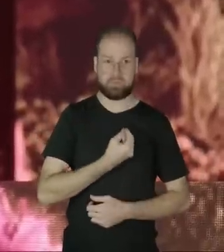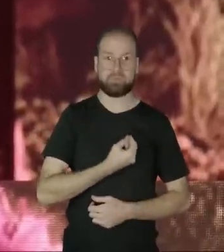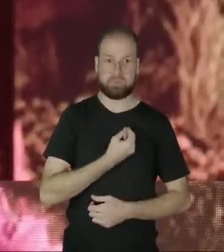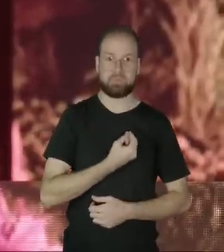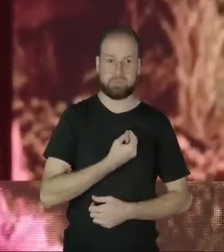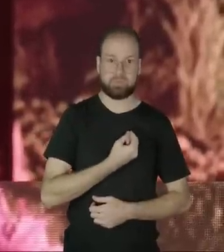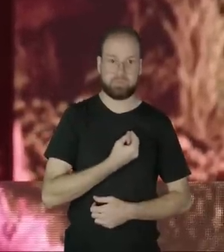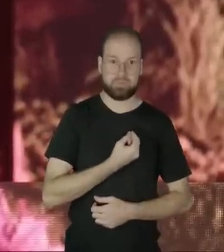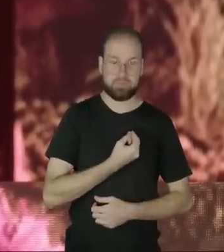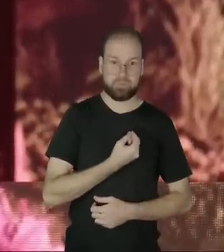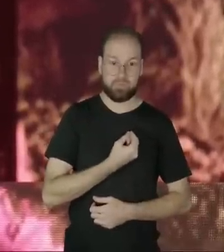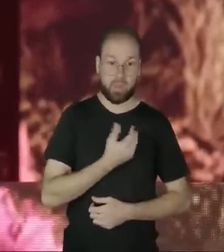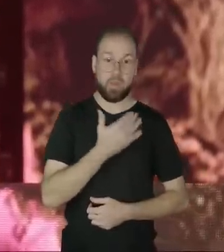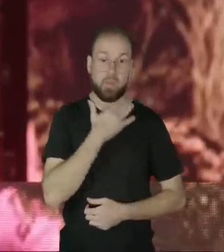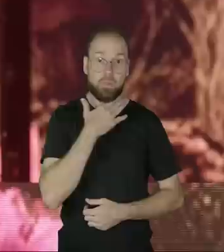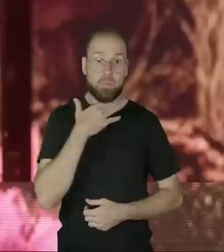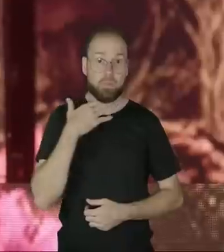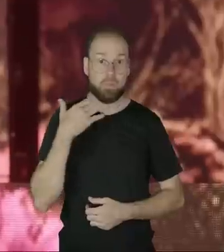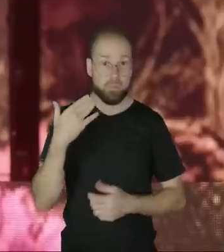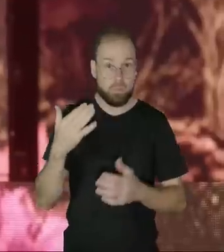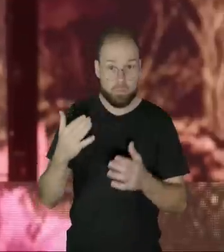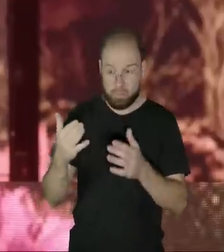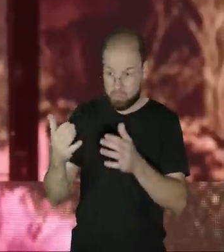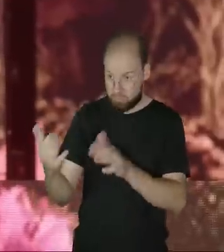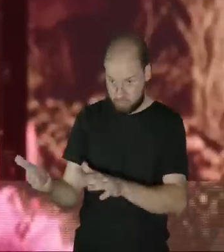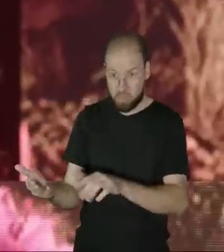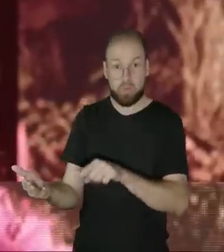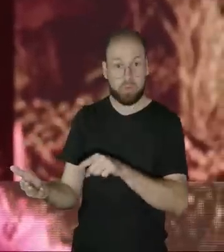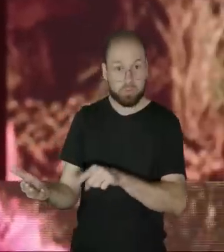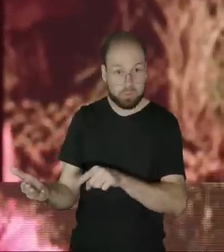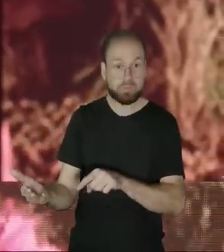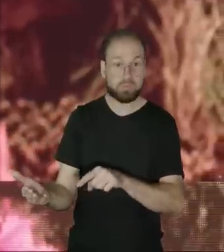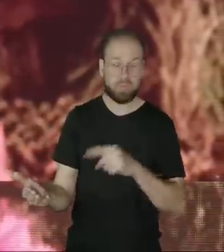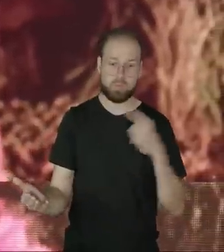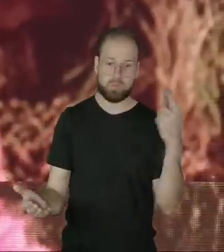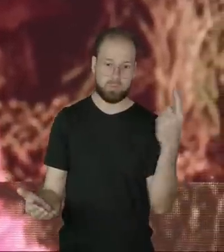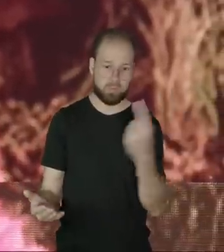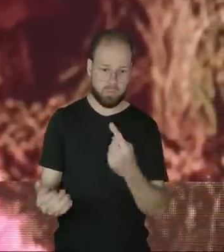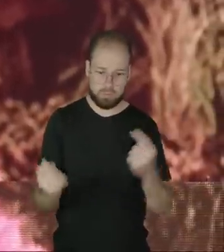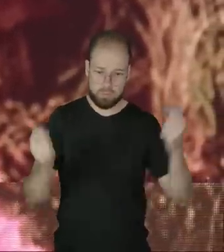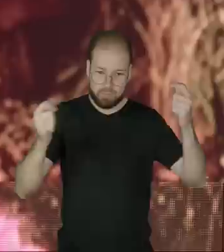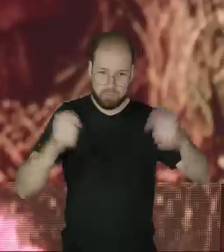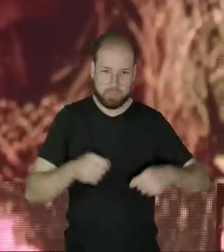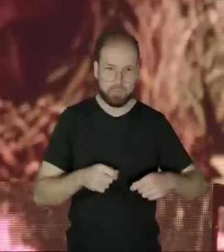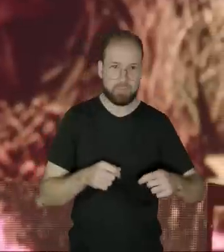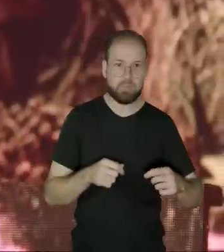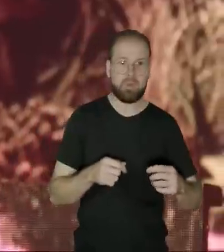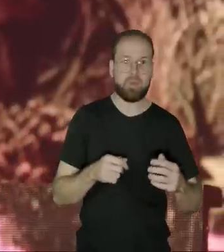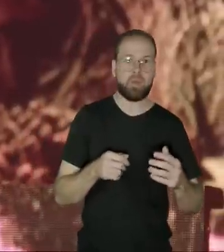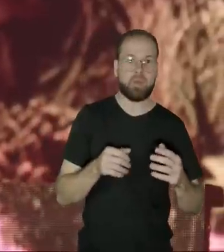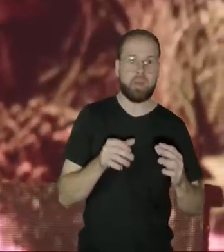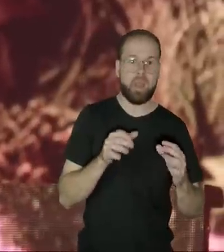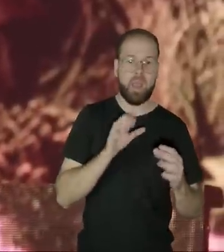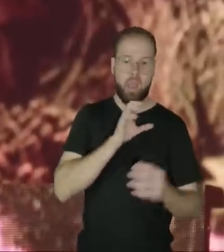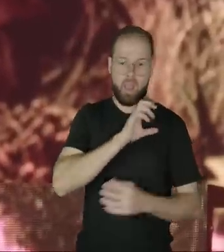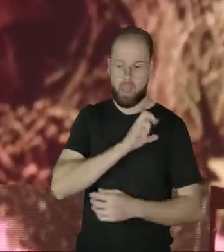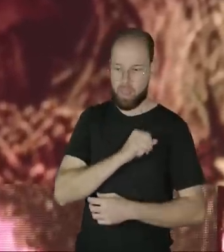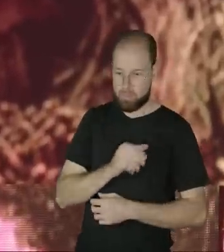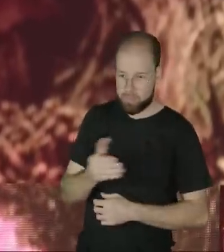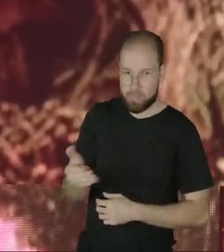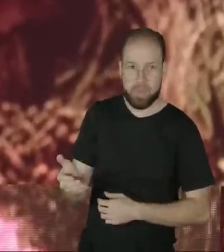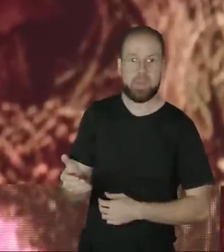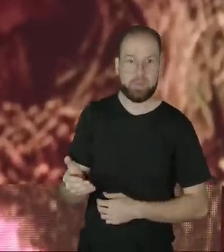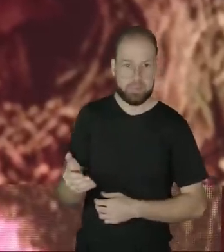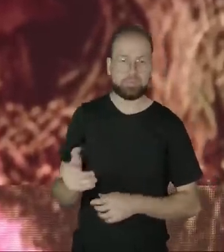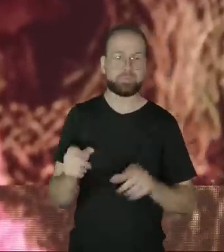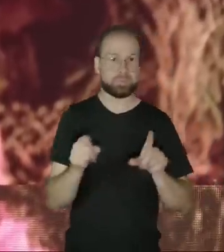Diante da morte, aquilo que pode se transformar em ressurreição. Eu peço agora a Dom Levi que dirija